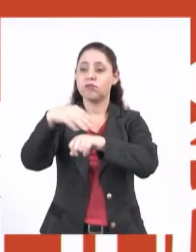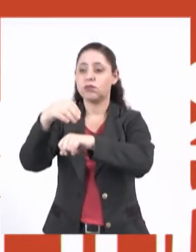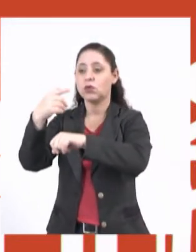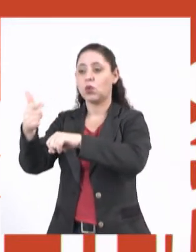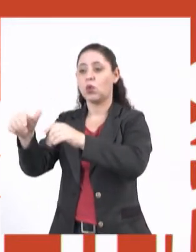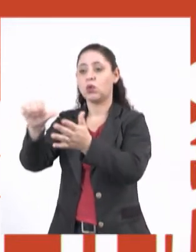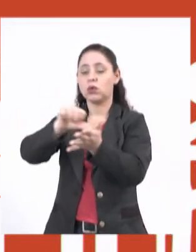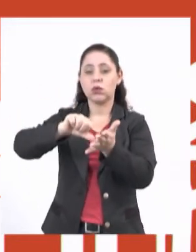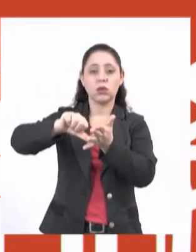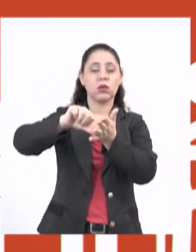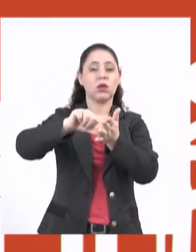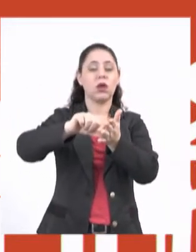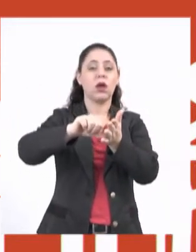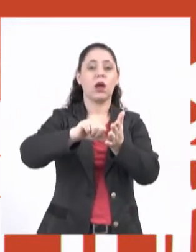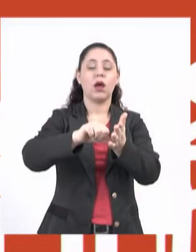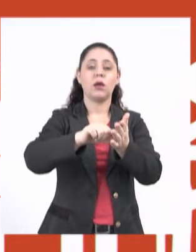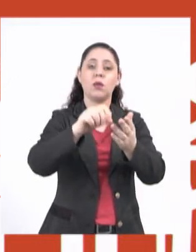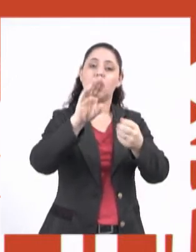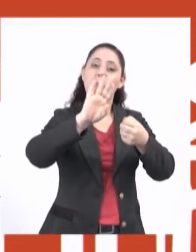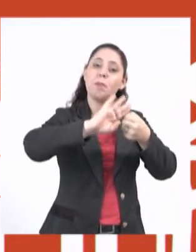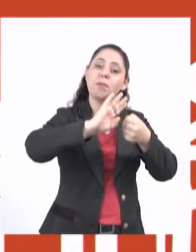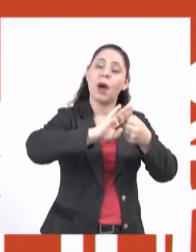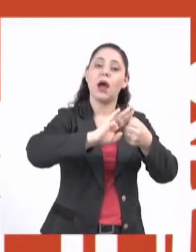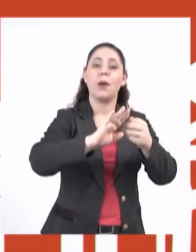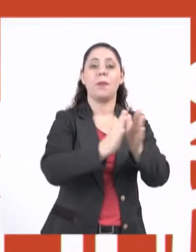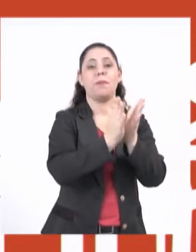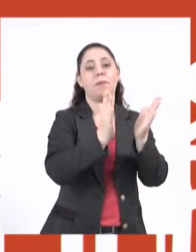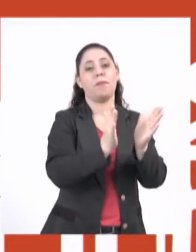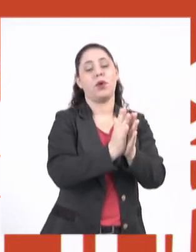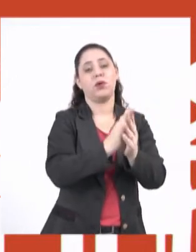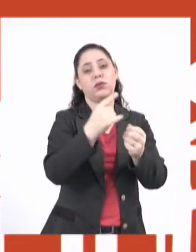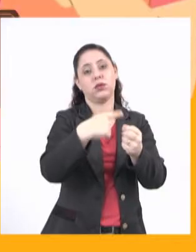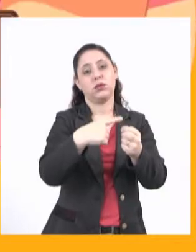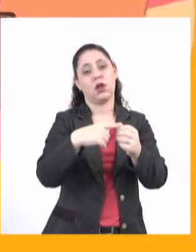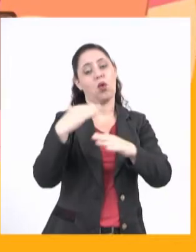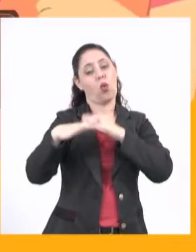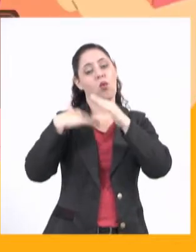as periferias das cidades, de acordo com o avanço do programa.